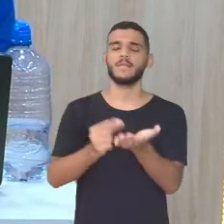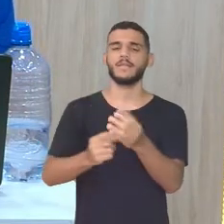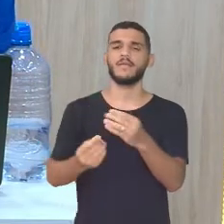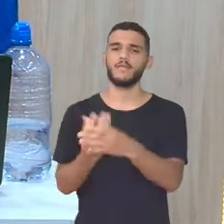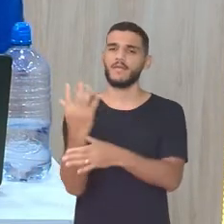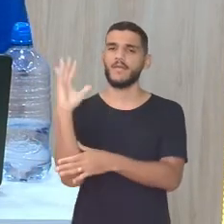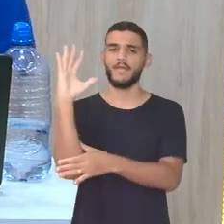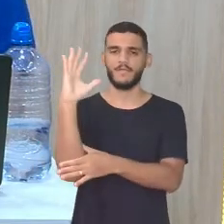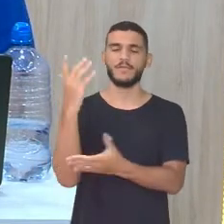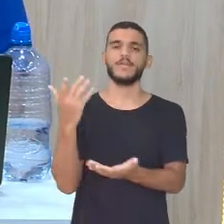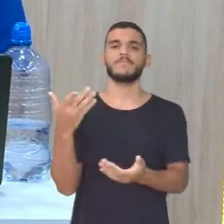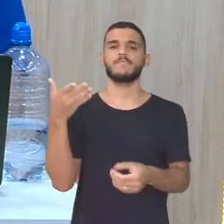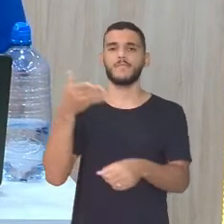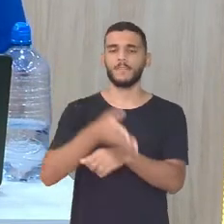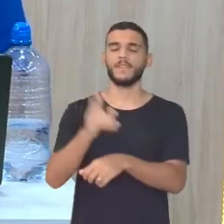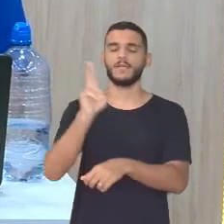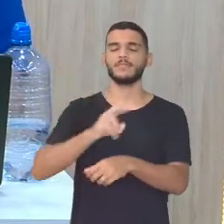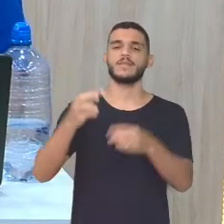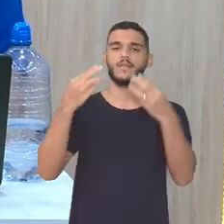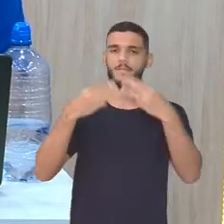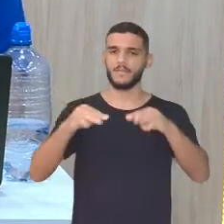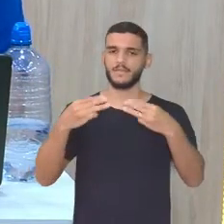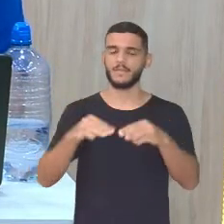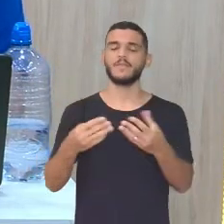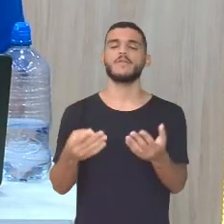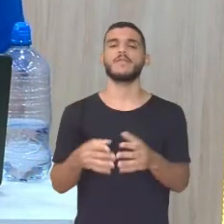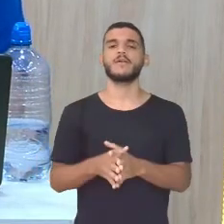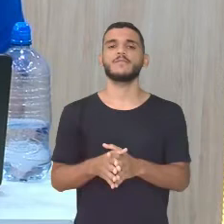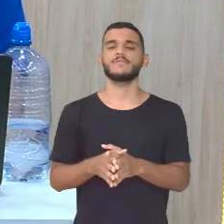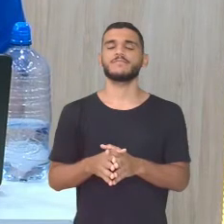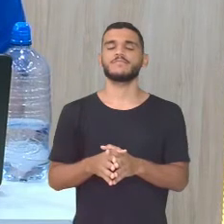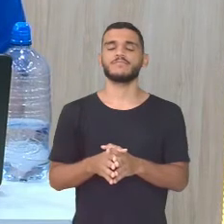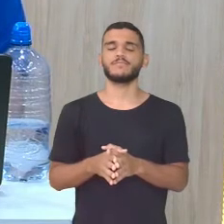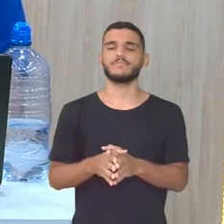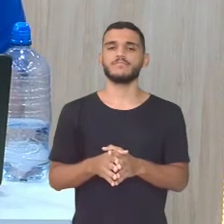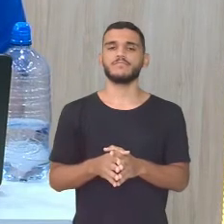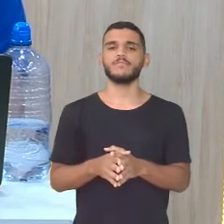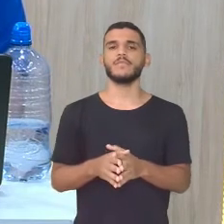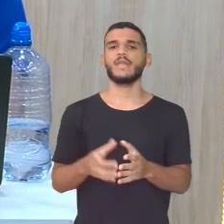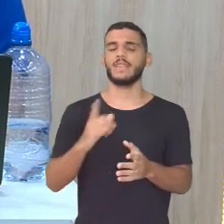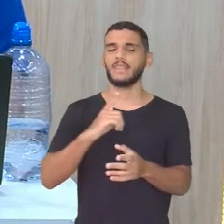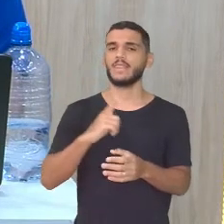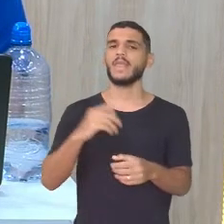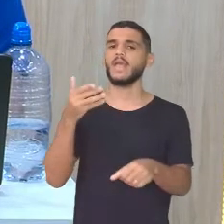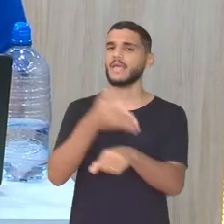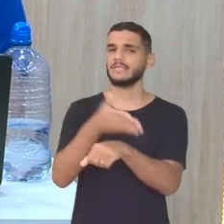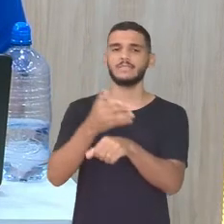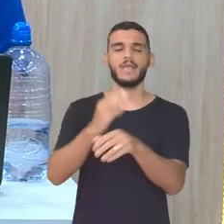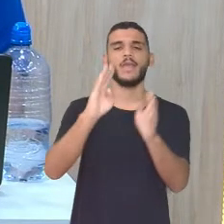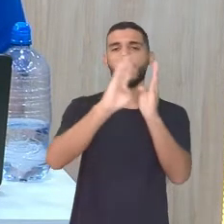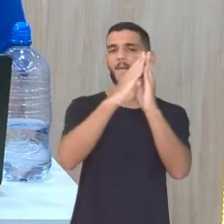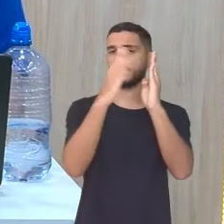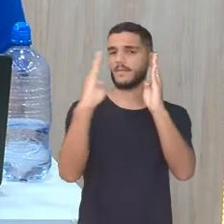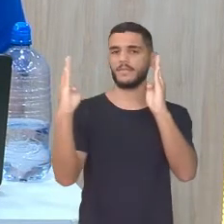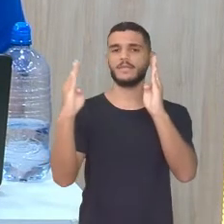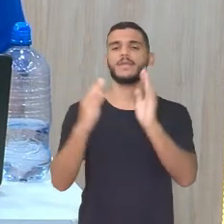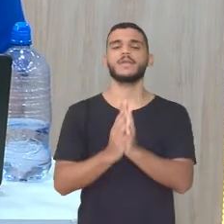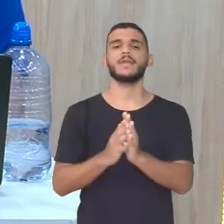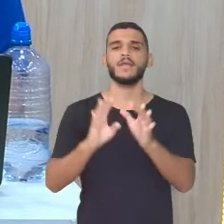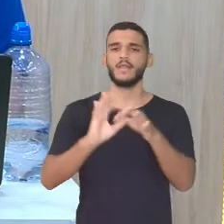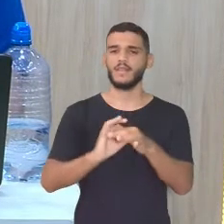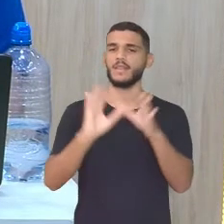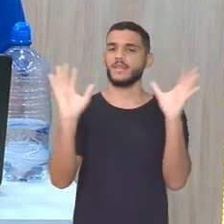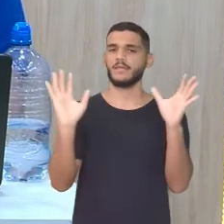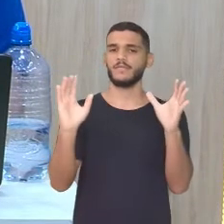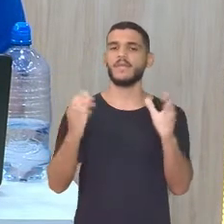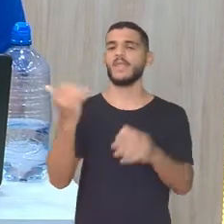seu número de matrícula, salvo engano, para ter acesso a toda a biblioteca disponível lá na árvore do livro. Tá certo?